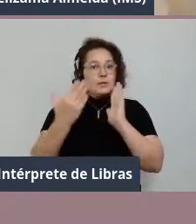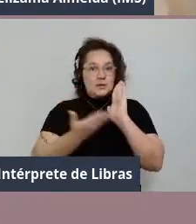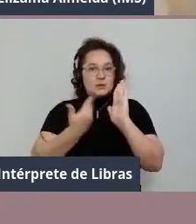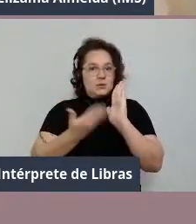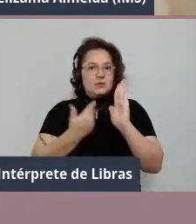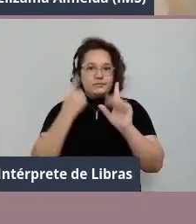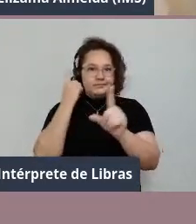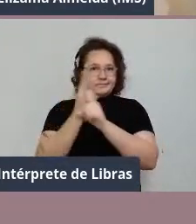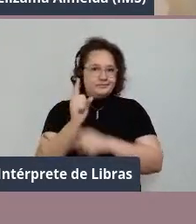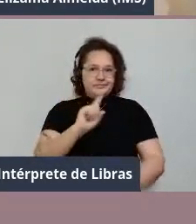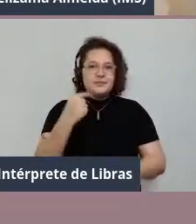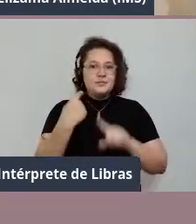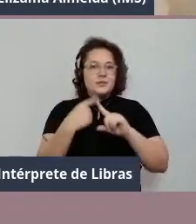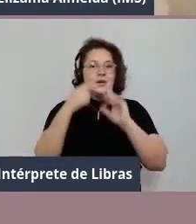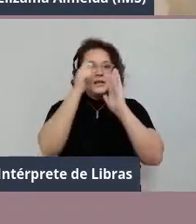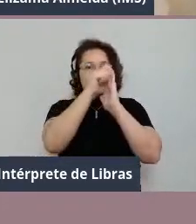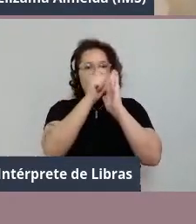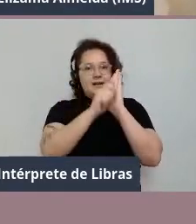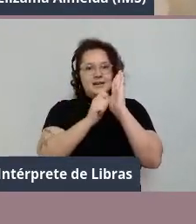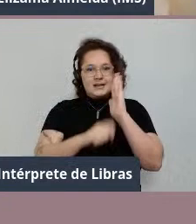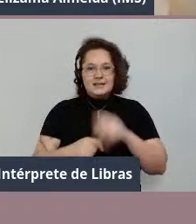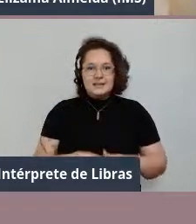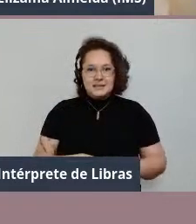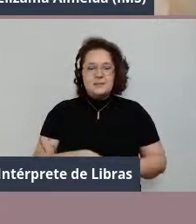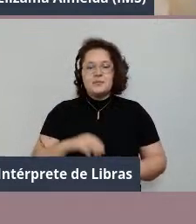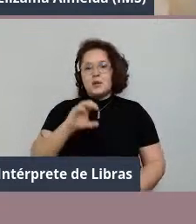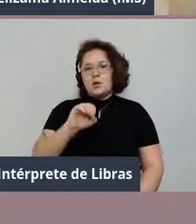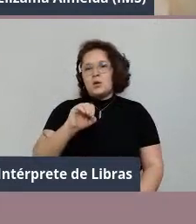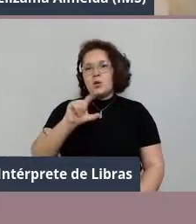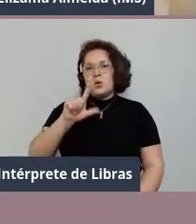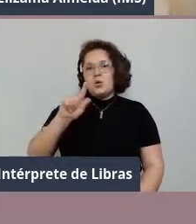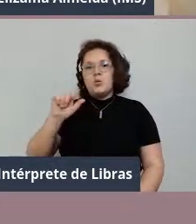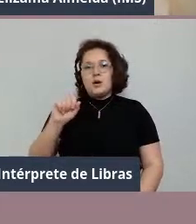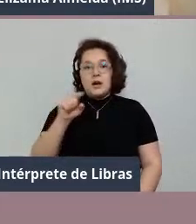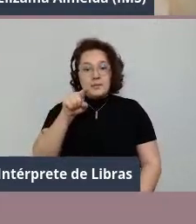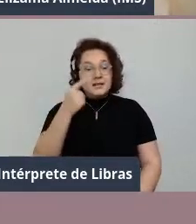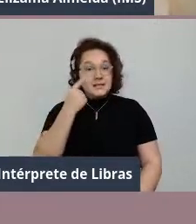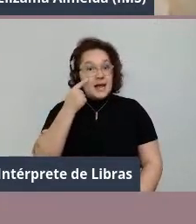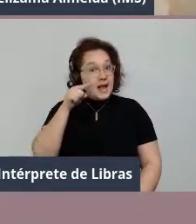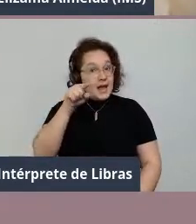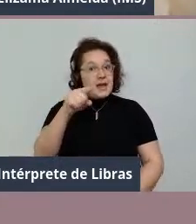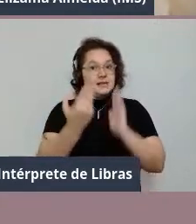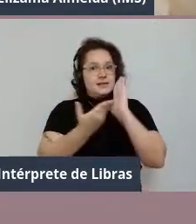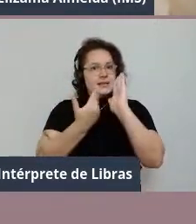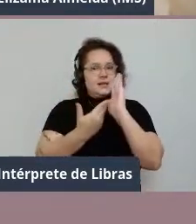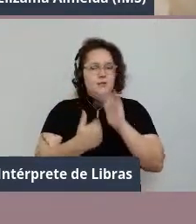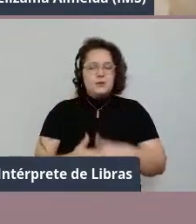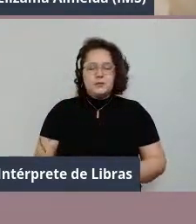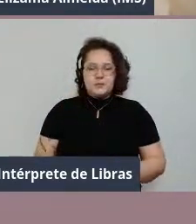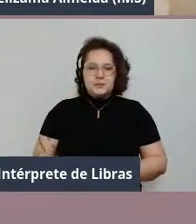que está com a letra da Olga Borelli. Enfim, para vocês verem, é esse aqui. E